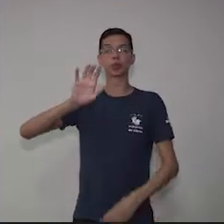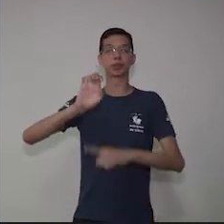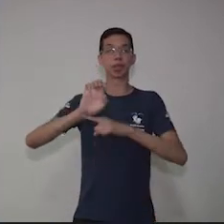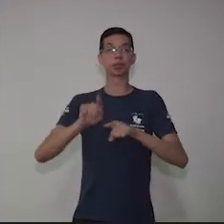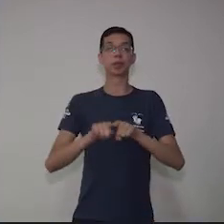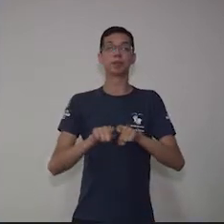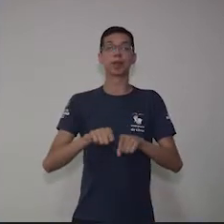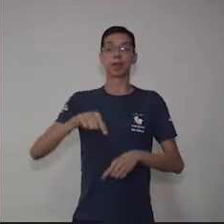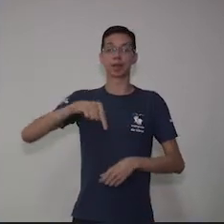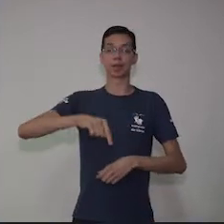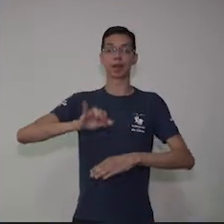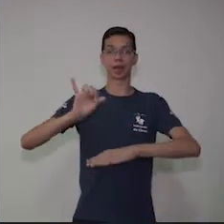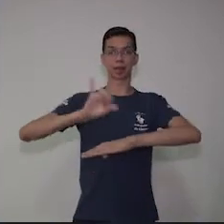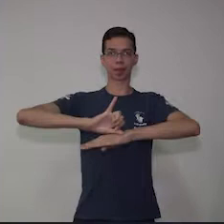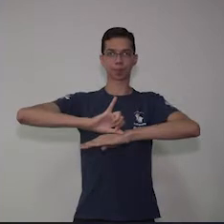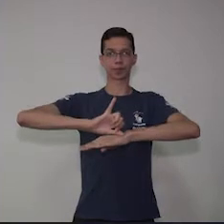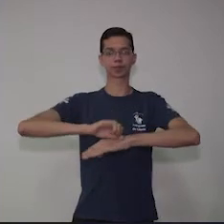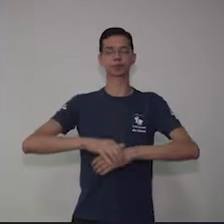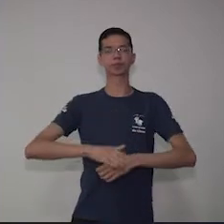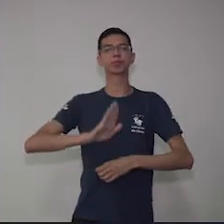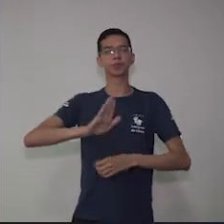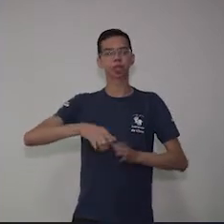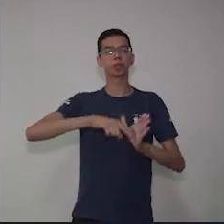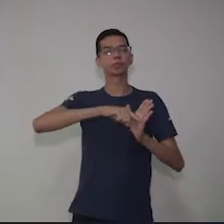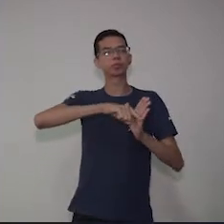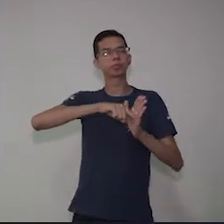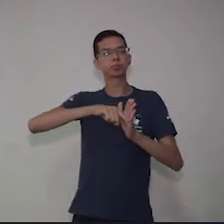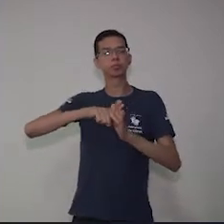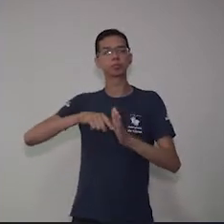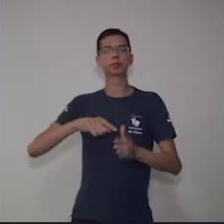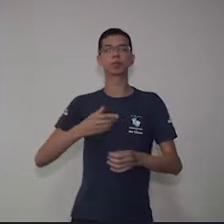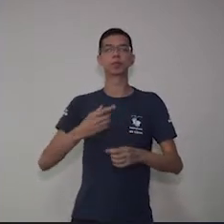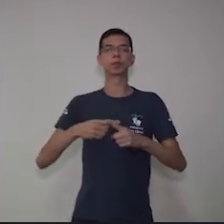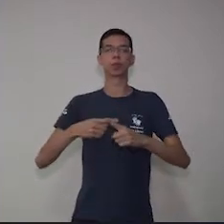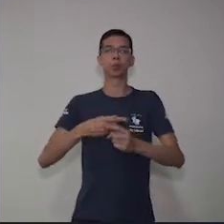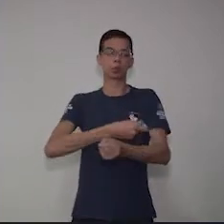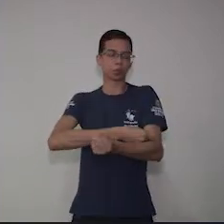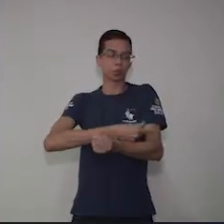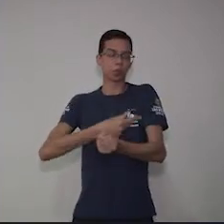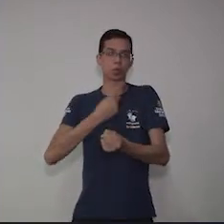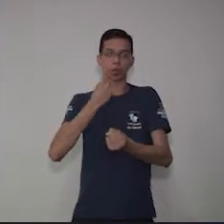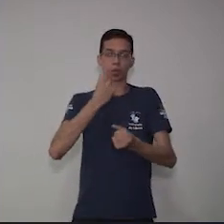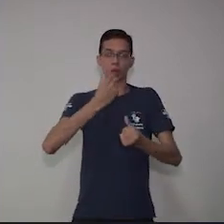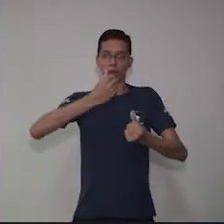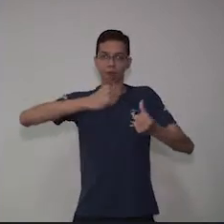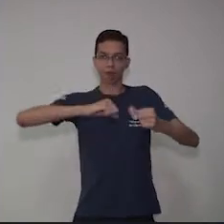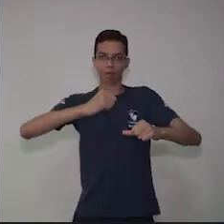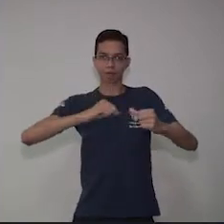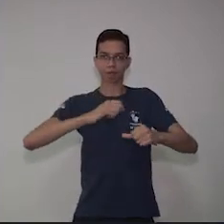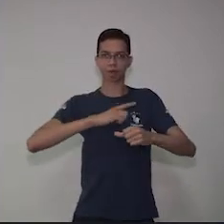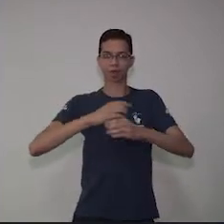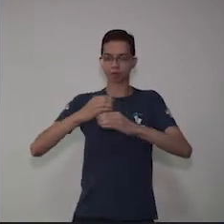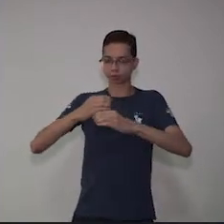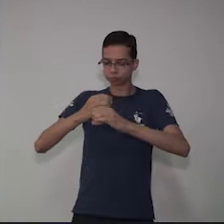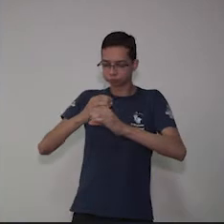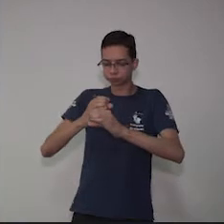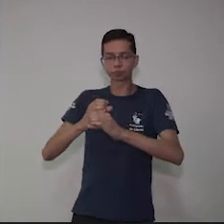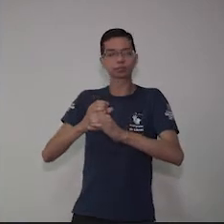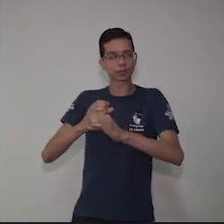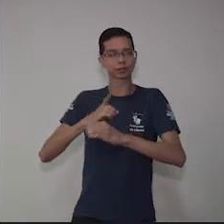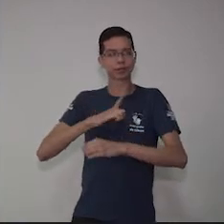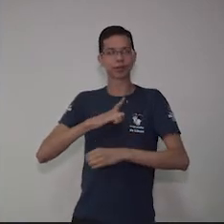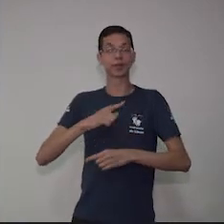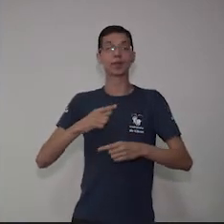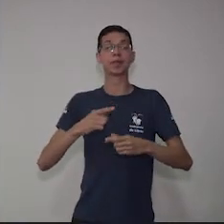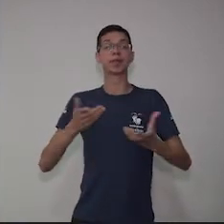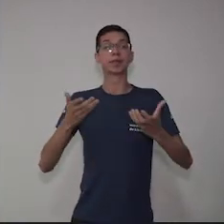os testes para a quarta fase do inquérito sorológico. Visando o aprimoramento do nosso estudo,